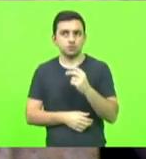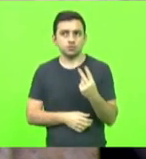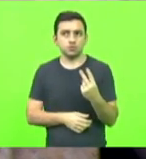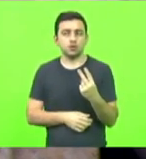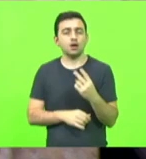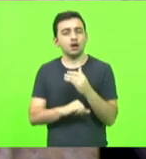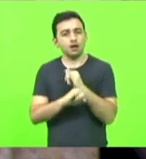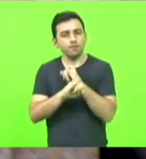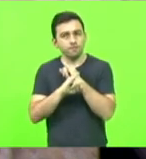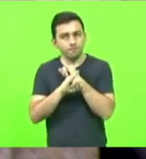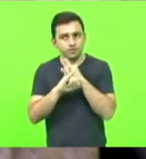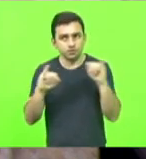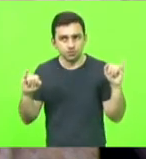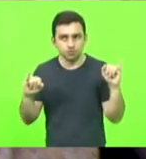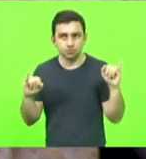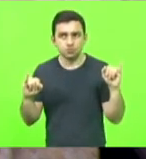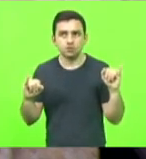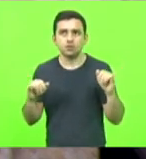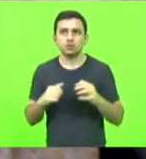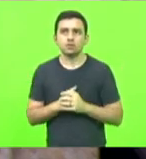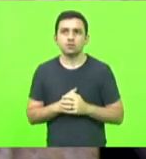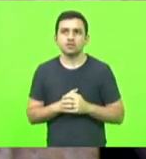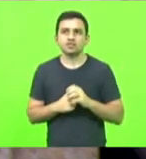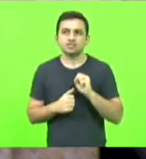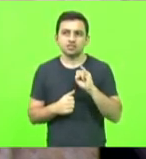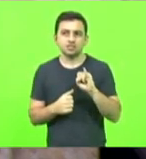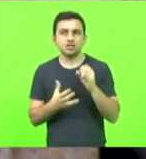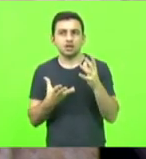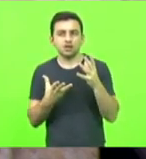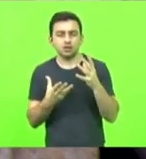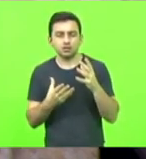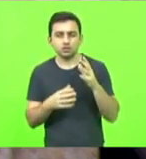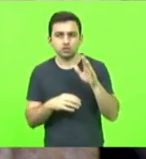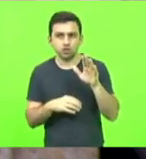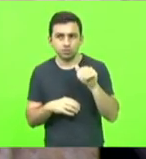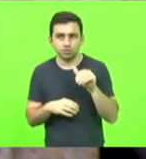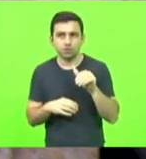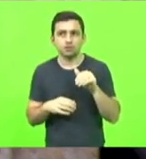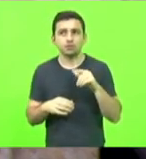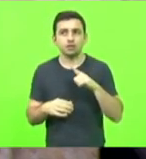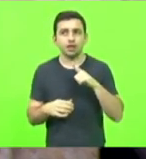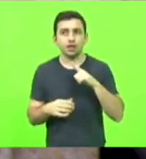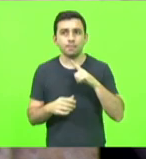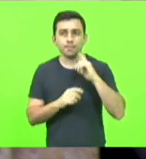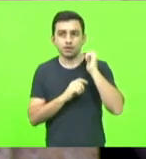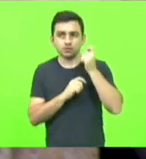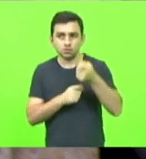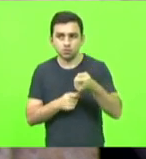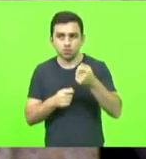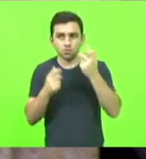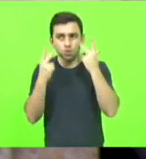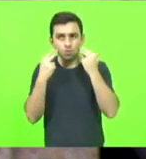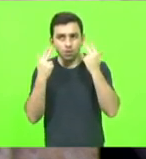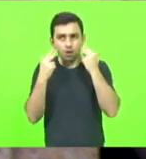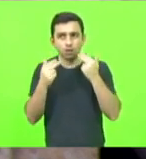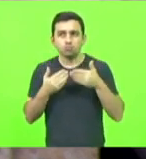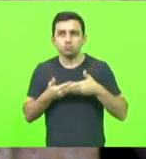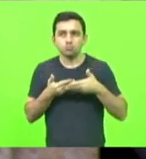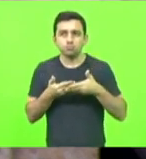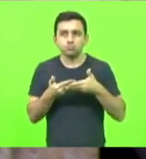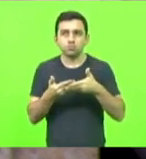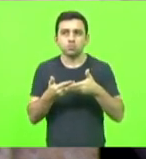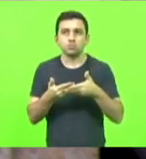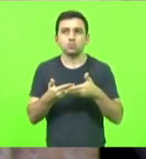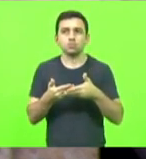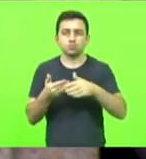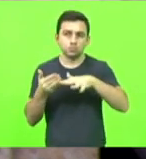que a Marinha, se for acionada pela existência de pescadores tradicionais navegando ou pescando